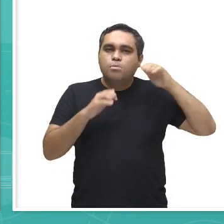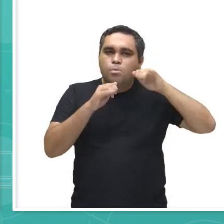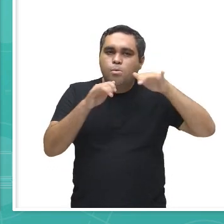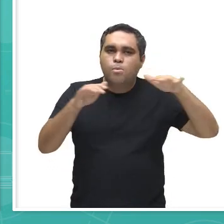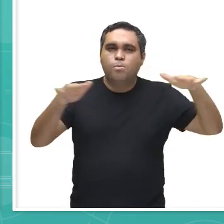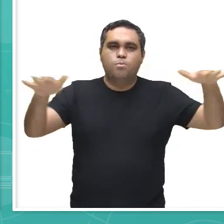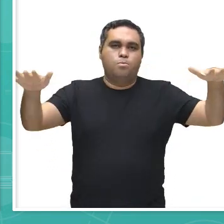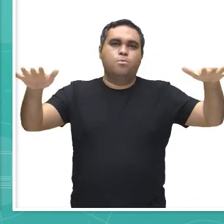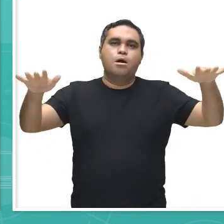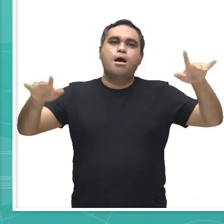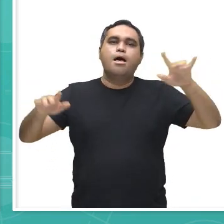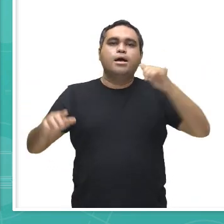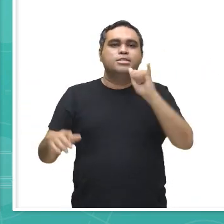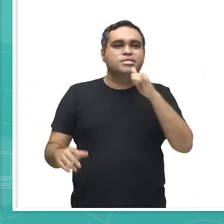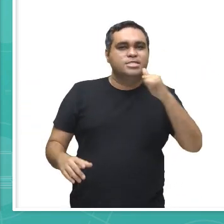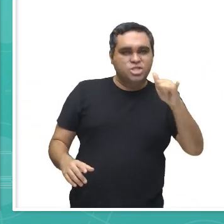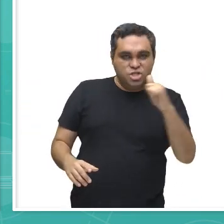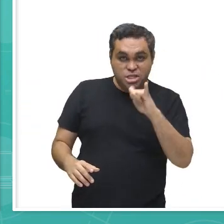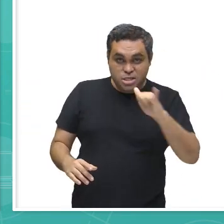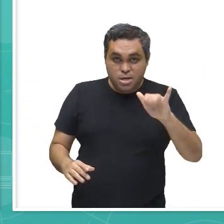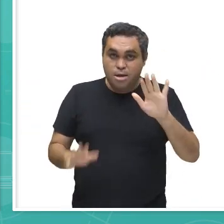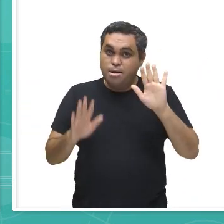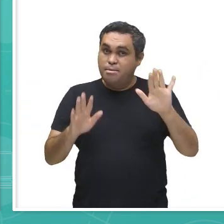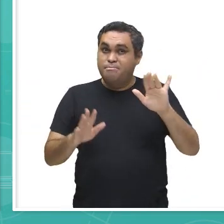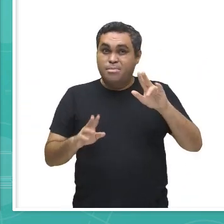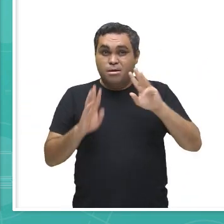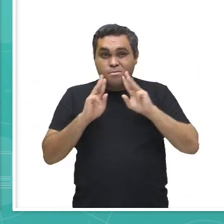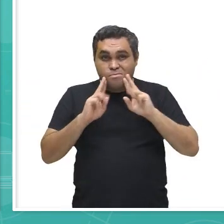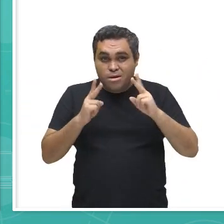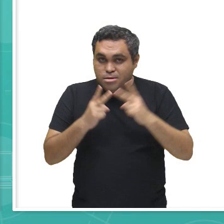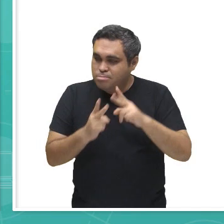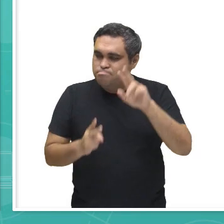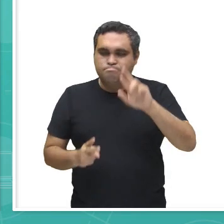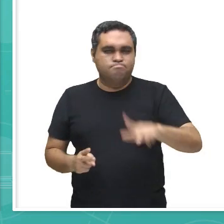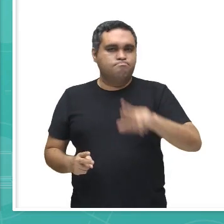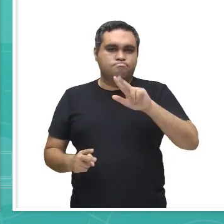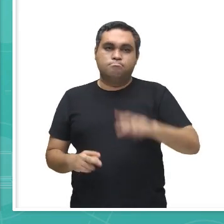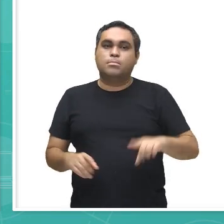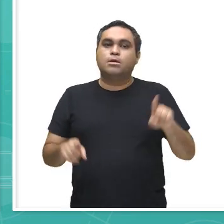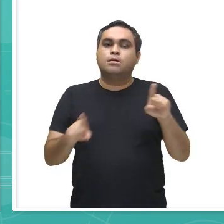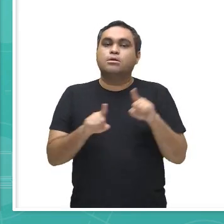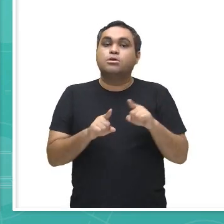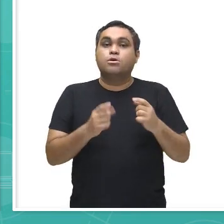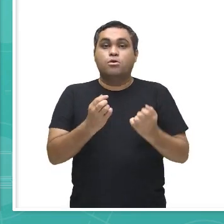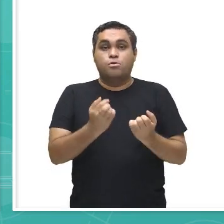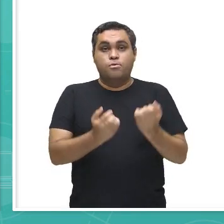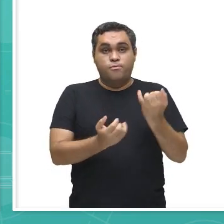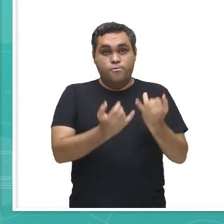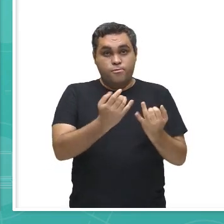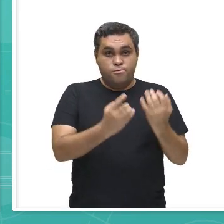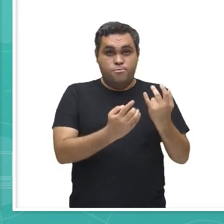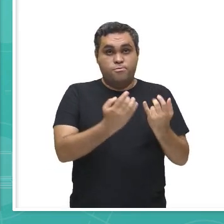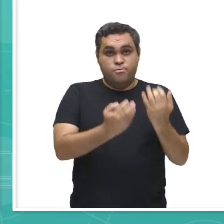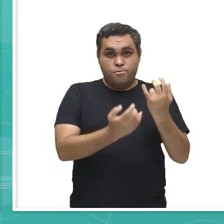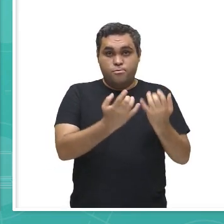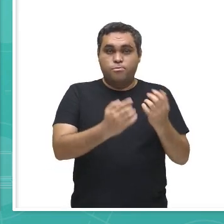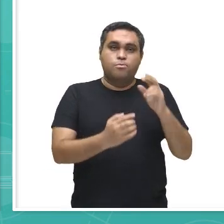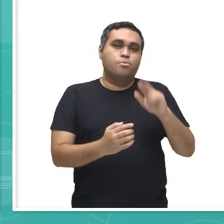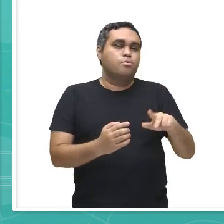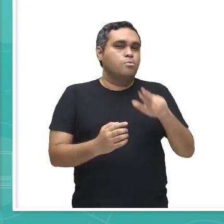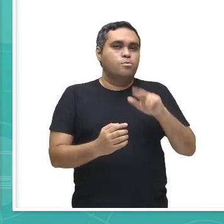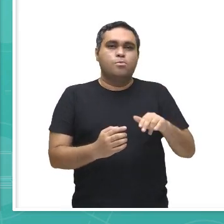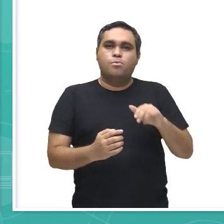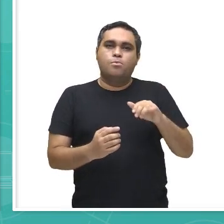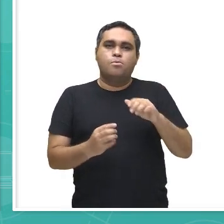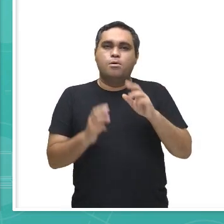transmitindo energia, mas nunca matéria. E o fogo, ele não é considerado matéria, porque é energia térmica